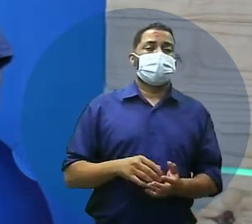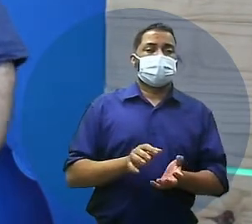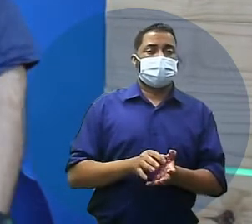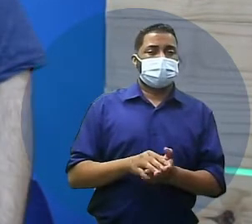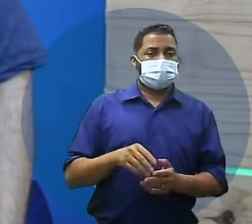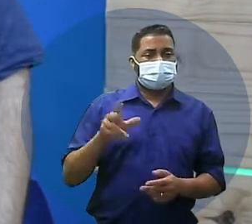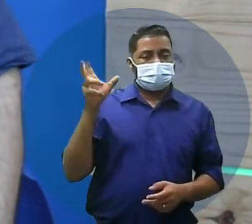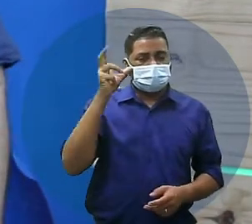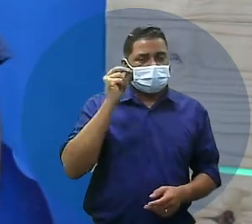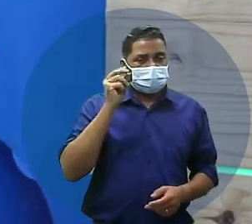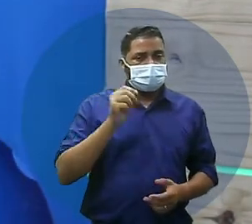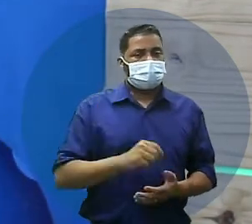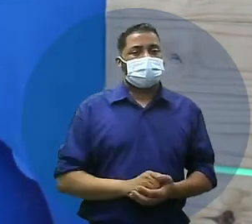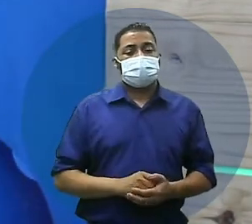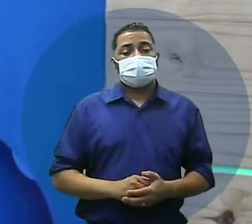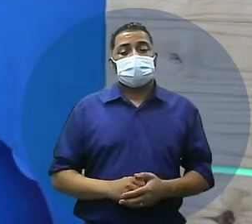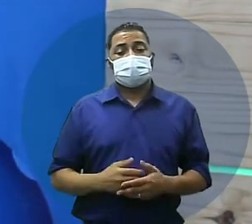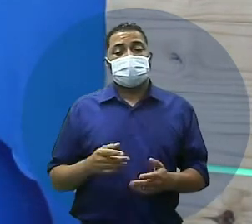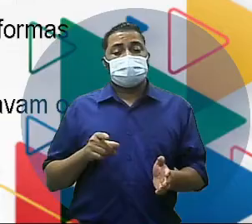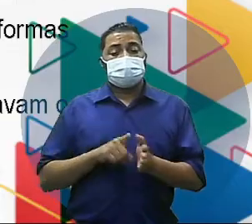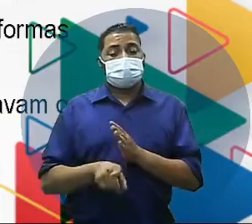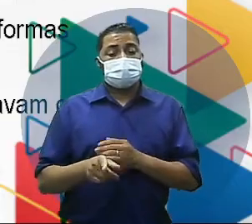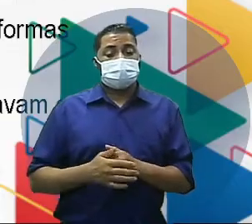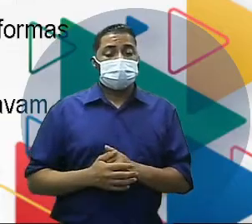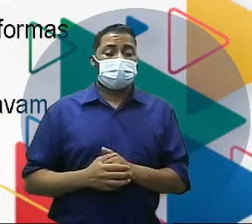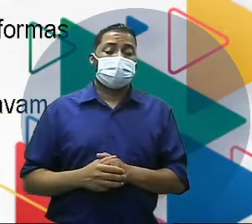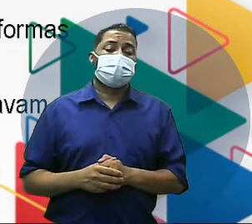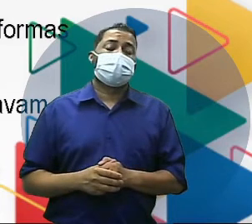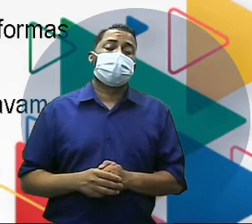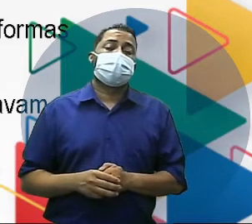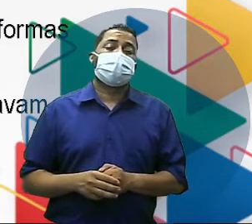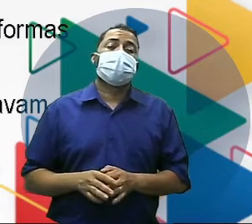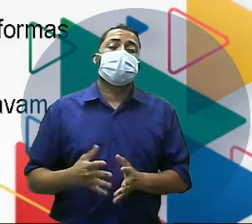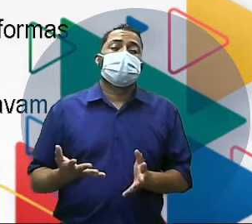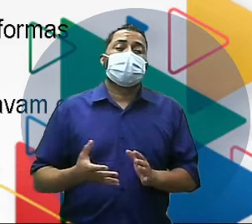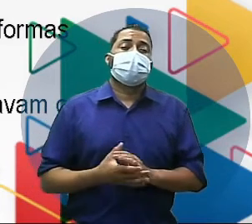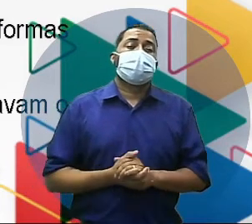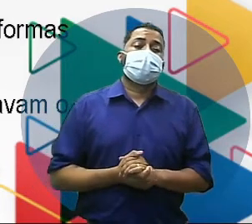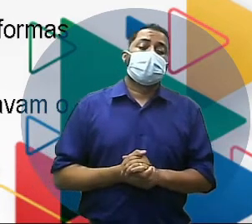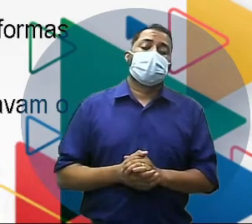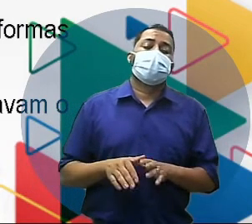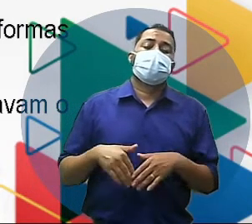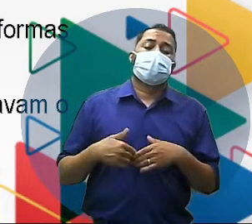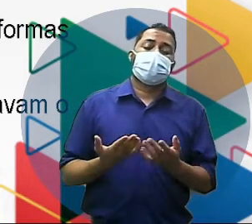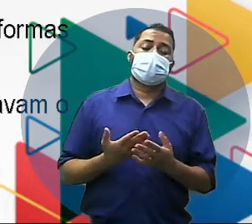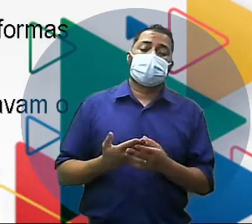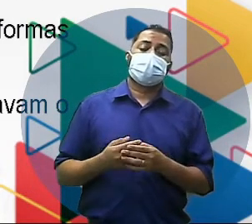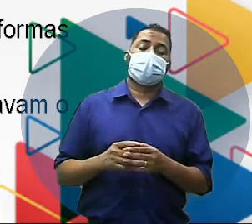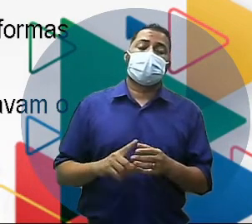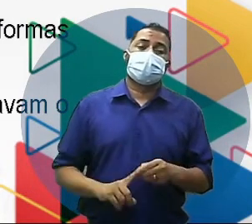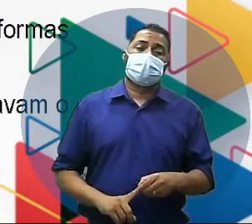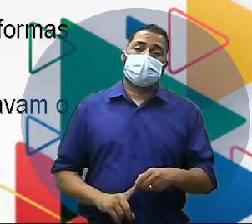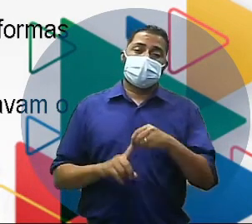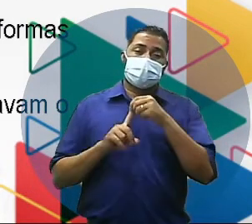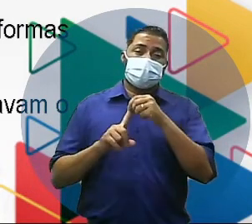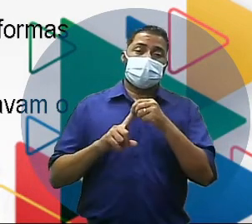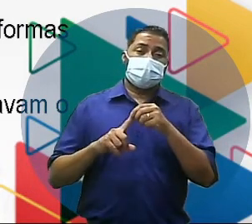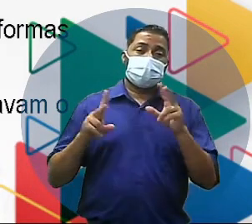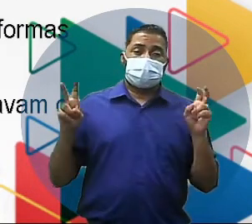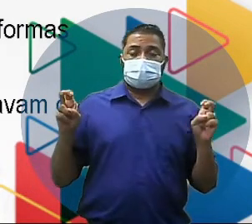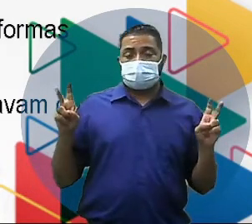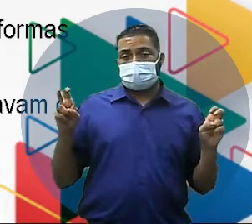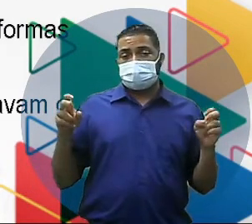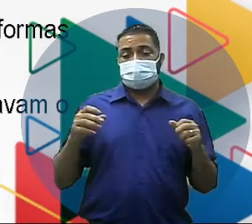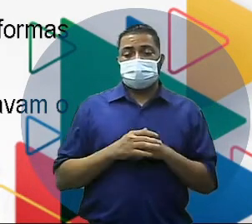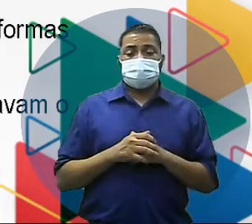esperto. Vamos para a pergunta, Robertão? Vamos para a pergunta? Olha aí. Qual a principal